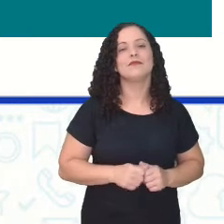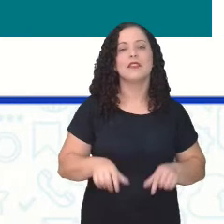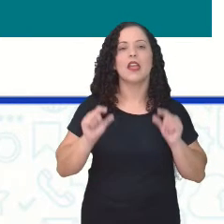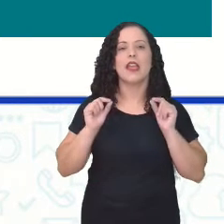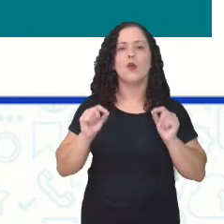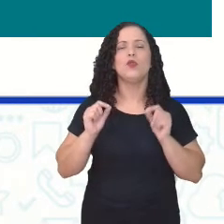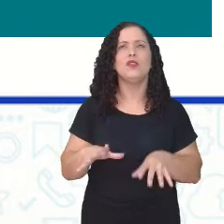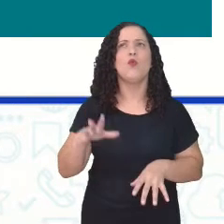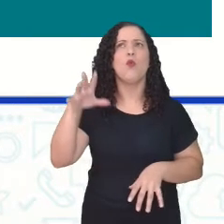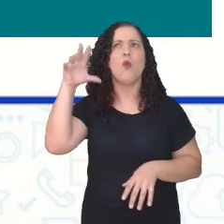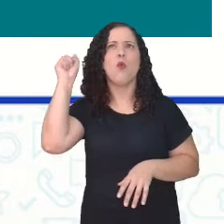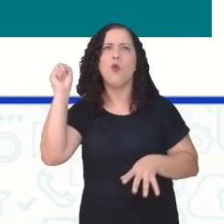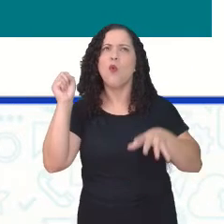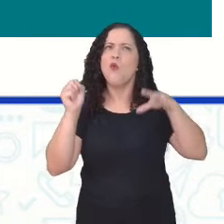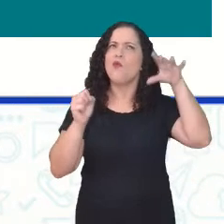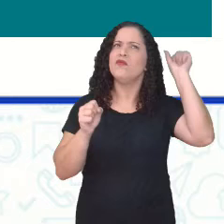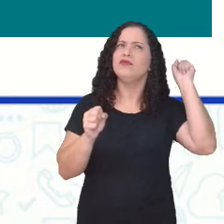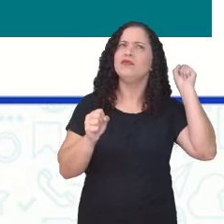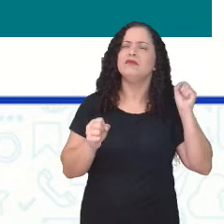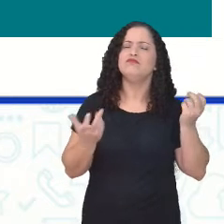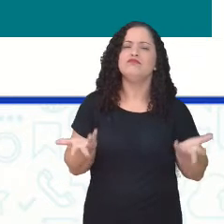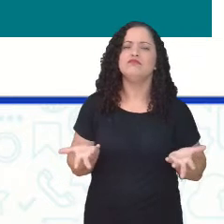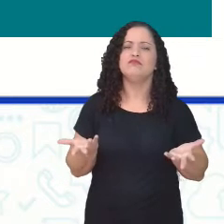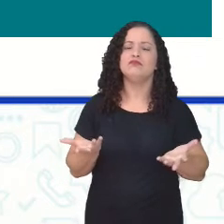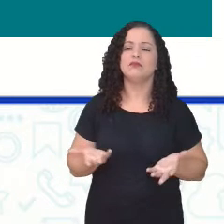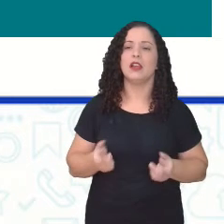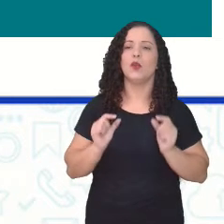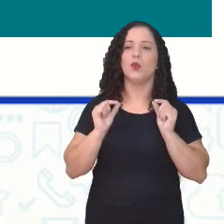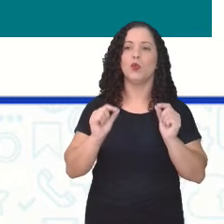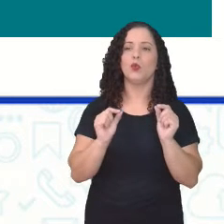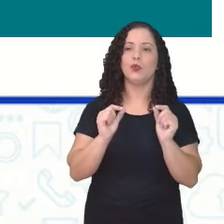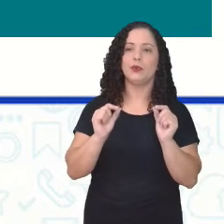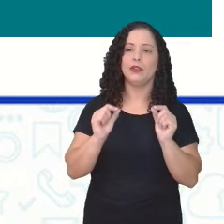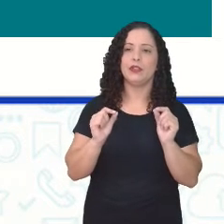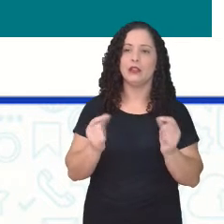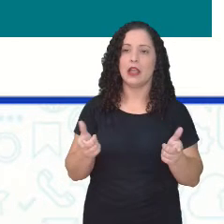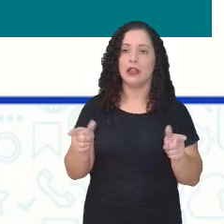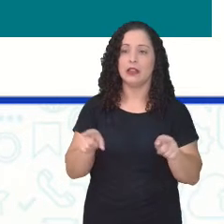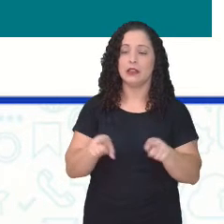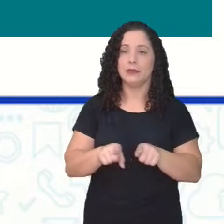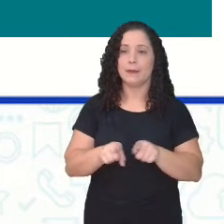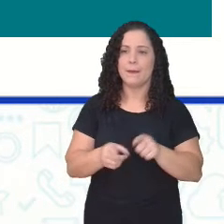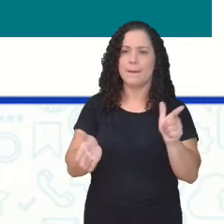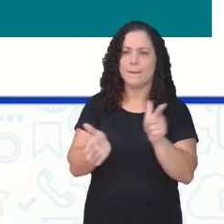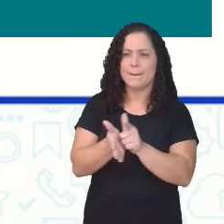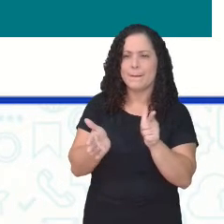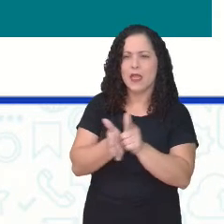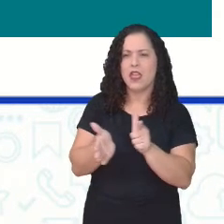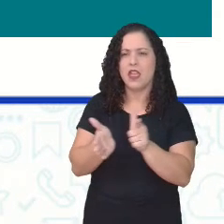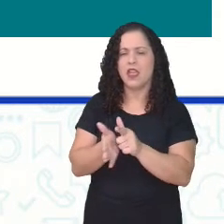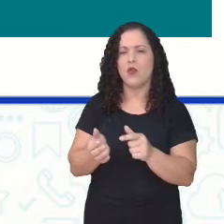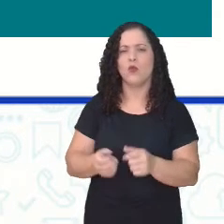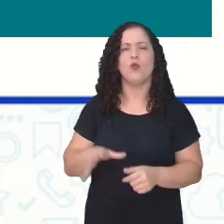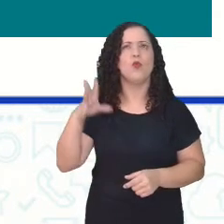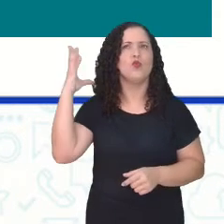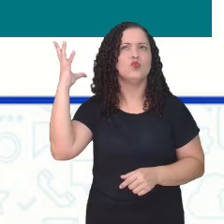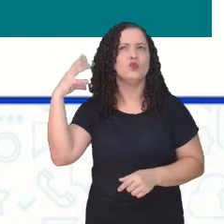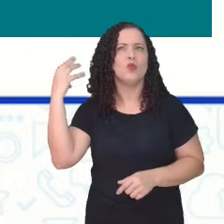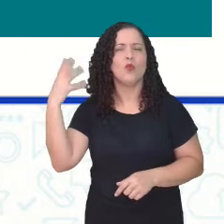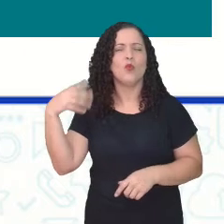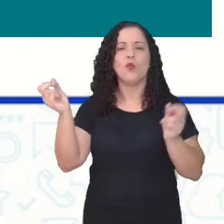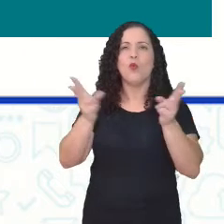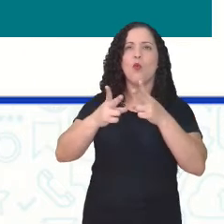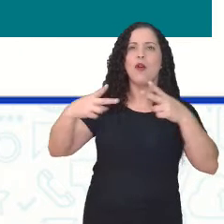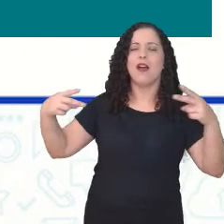som, o papel, não é? Para ser escrito, não é? O referente, que é o contexto, o